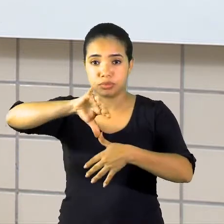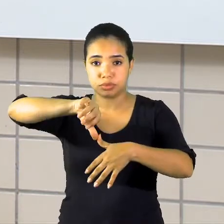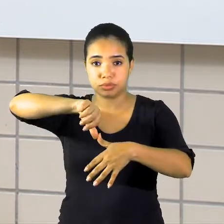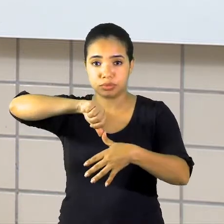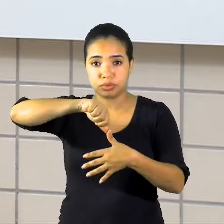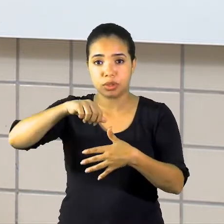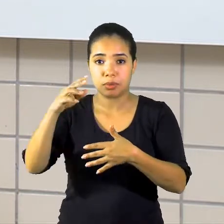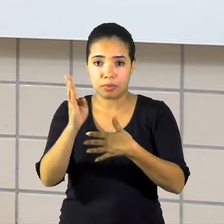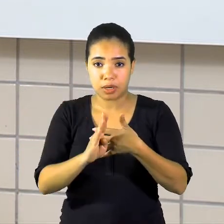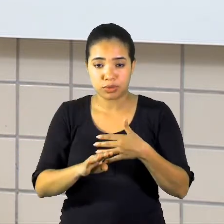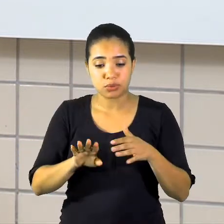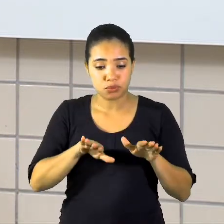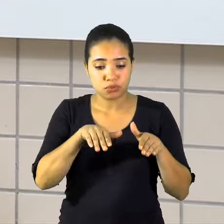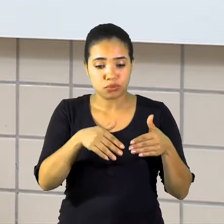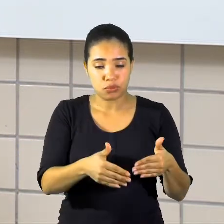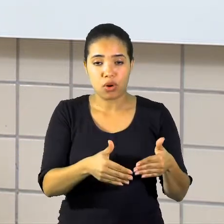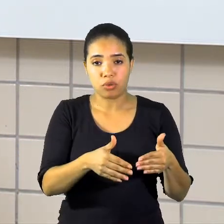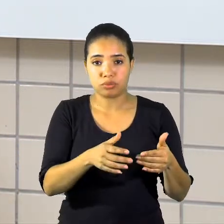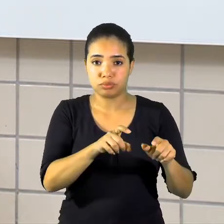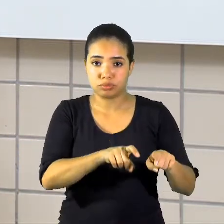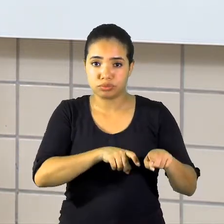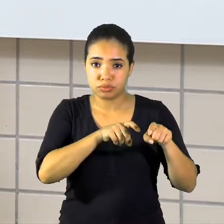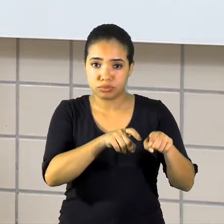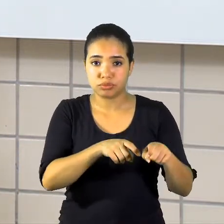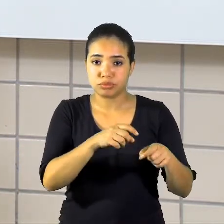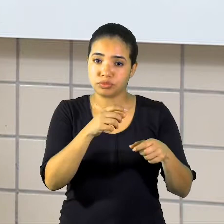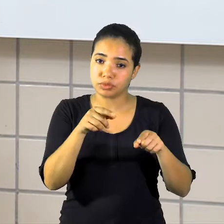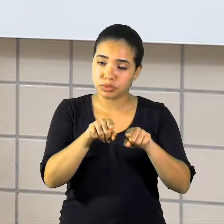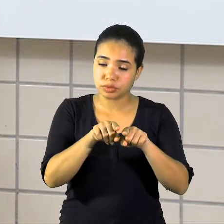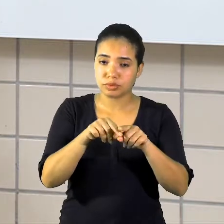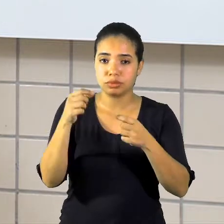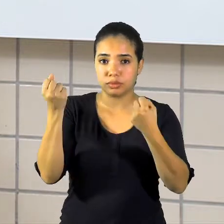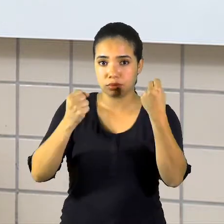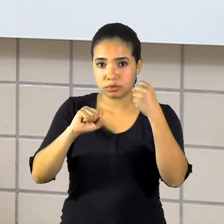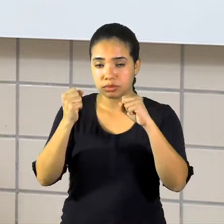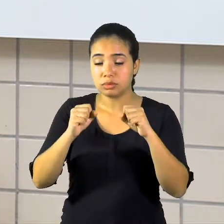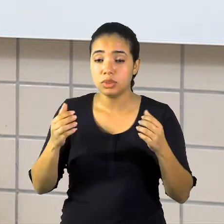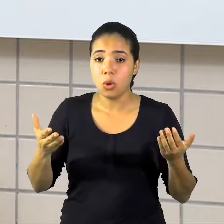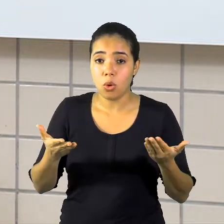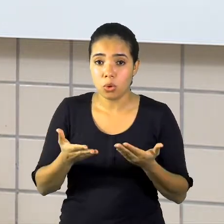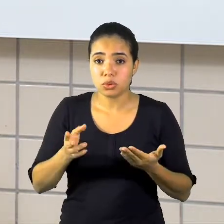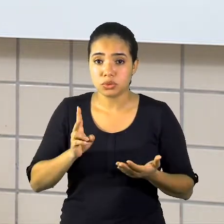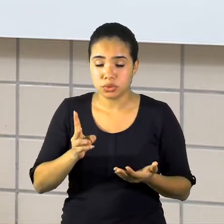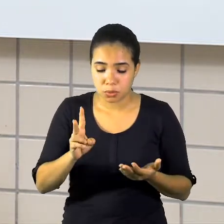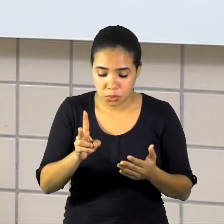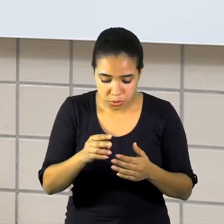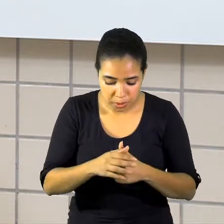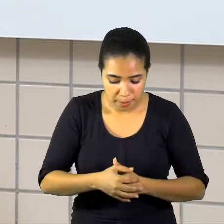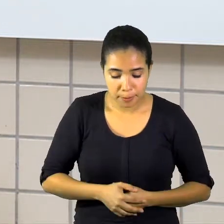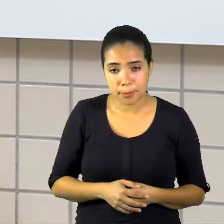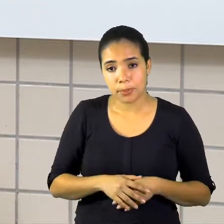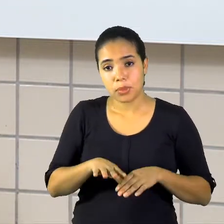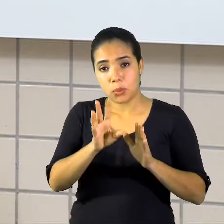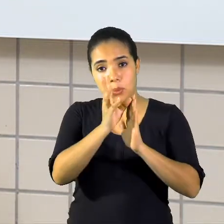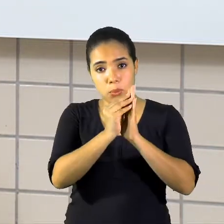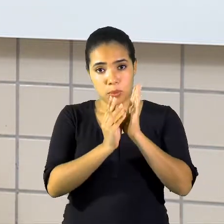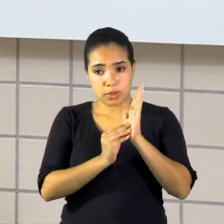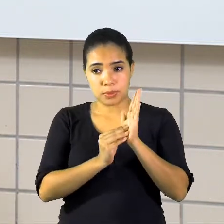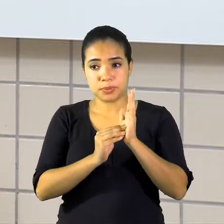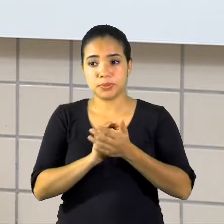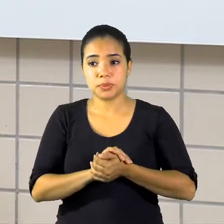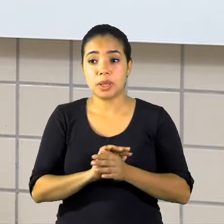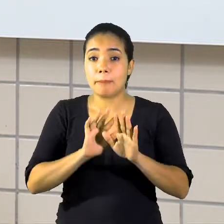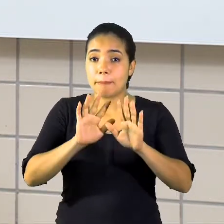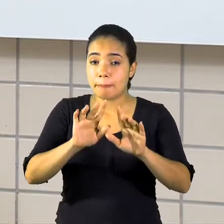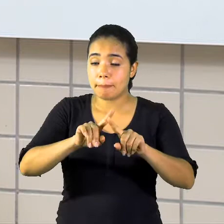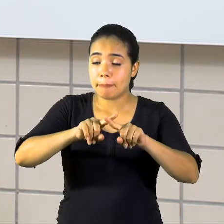questão da agricultura, né, e a industrialização. Hoje nós vamos dar continuidade ao nosso conteúdo. Só que o nosso